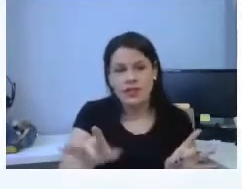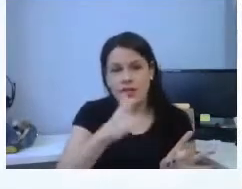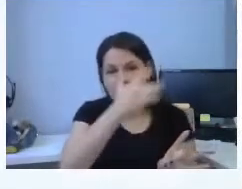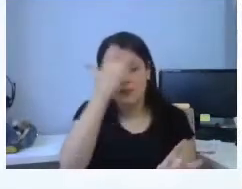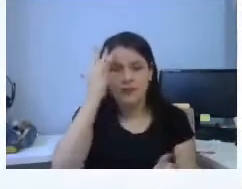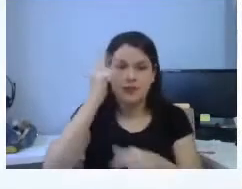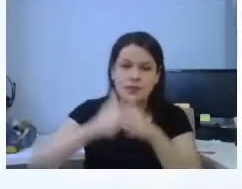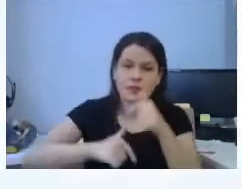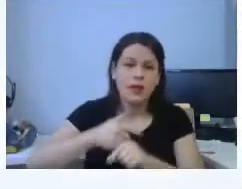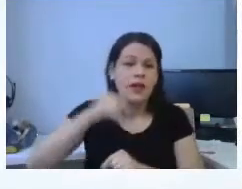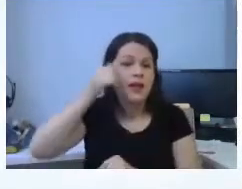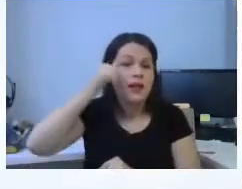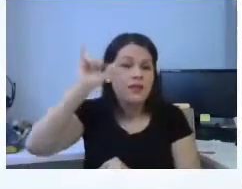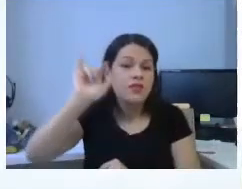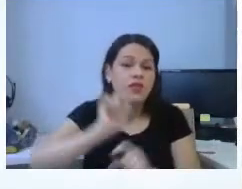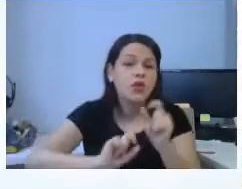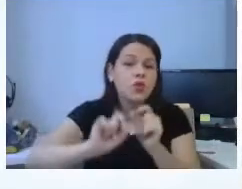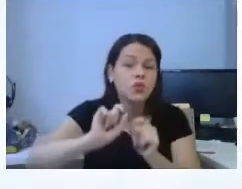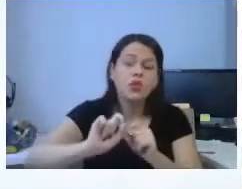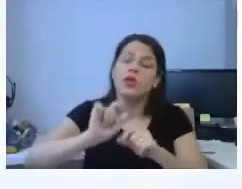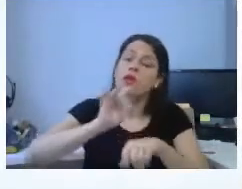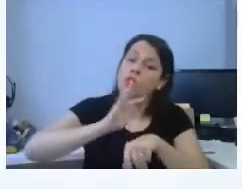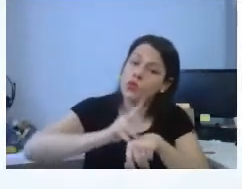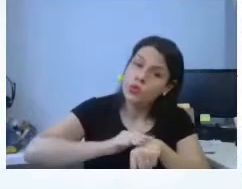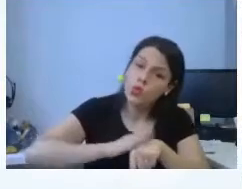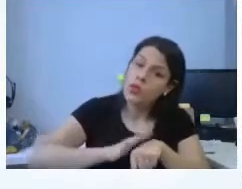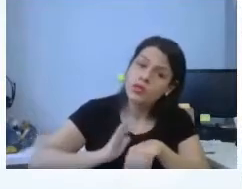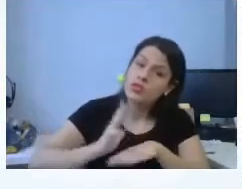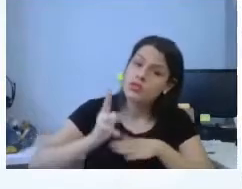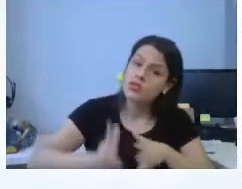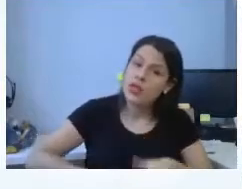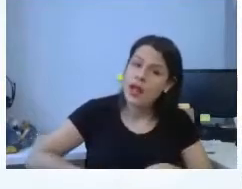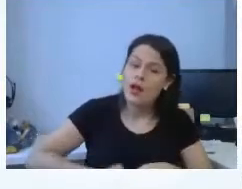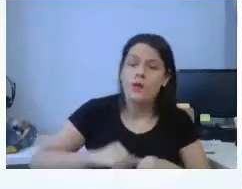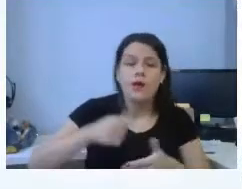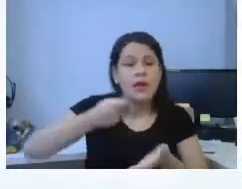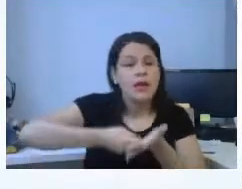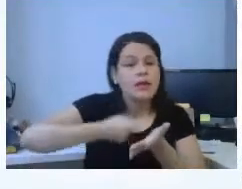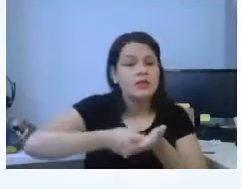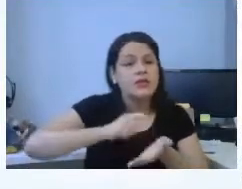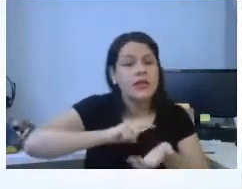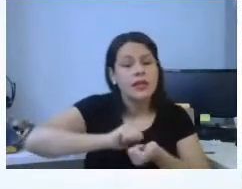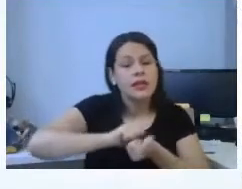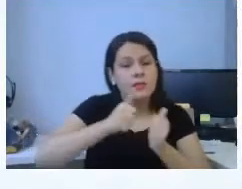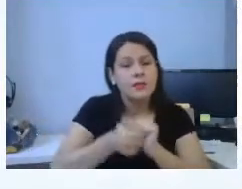não haja doenças, né? Exige que haja adaptação e tratamento